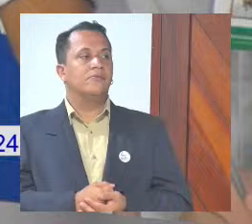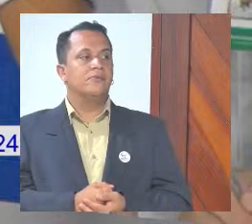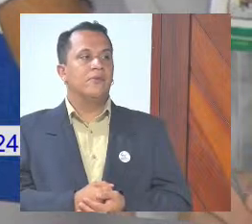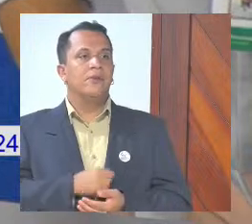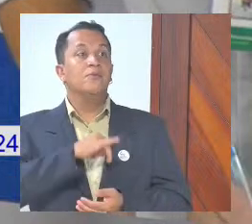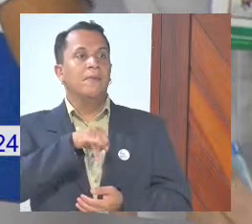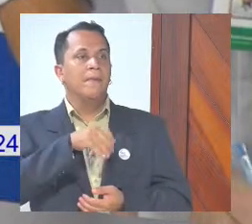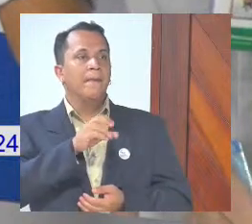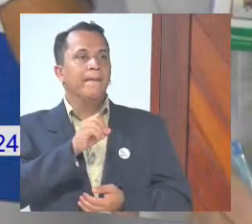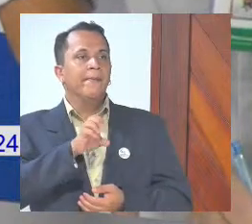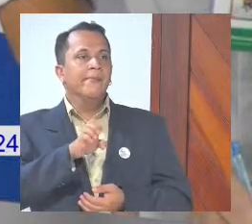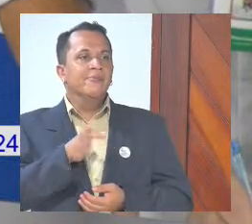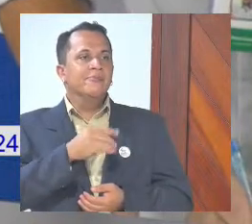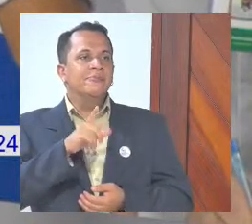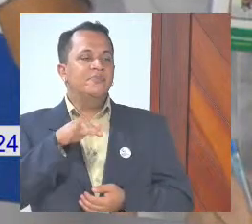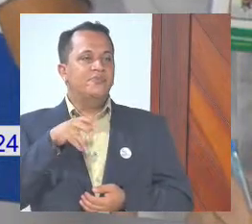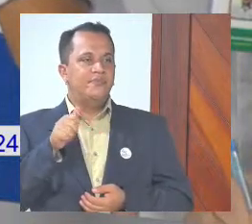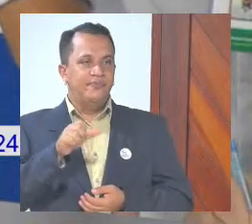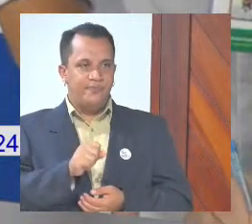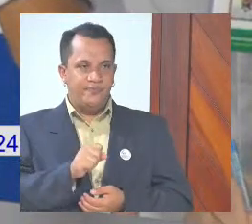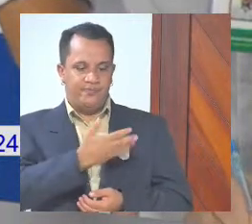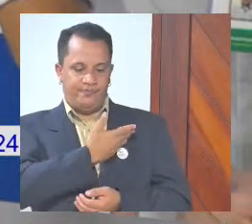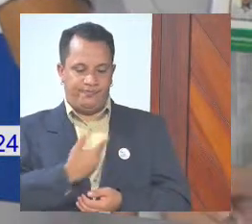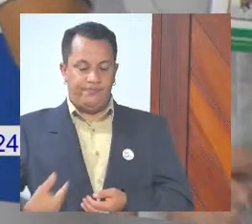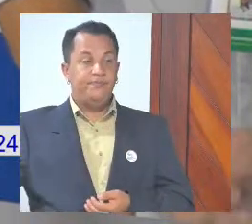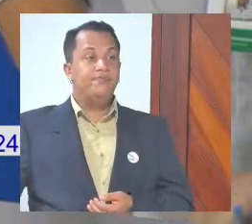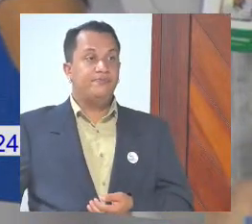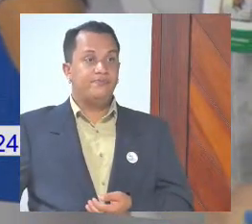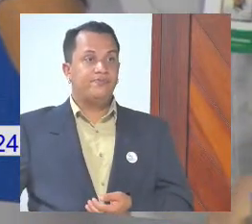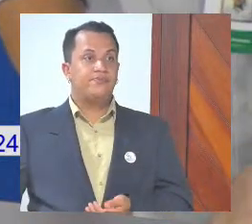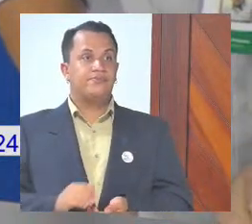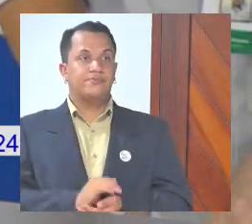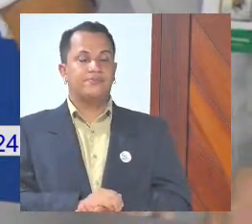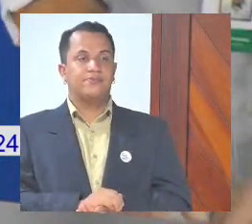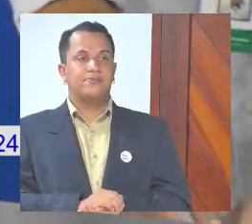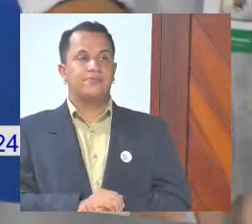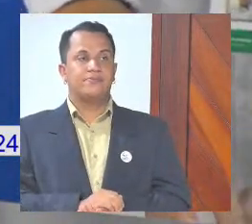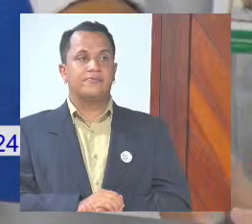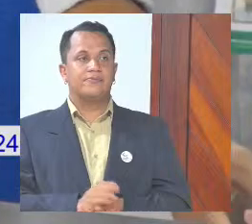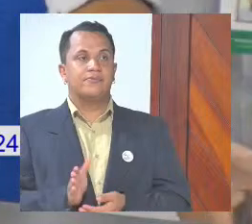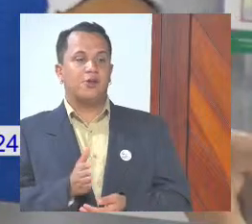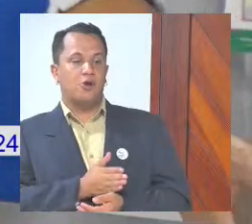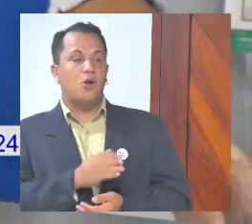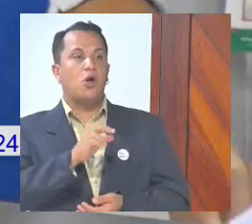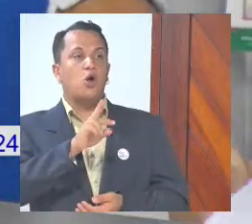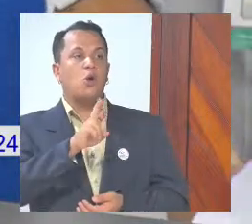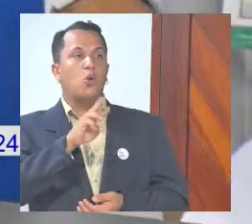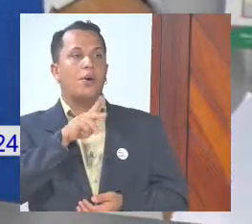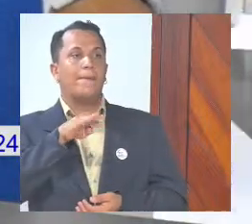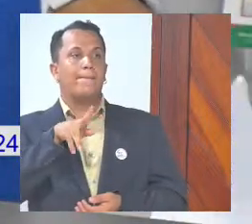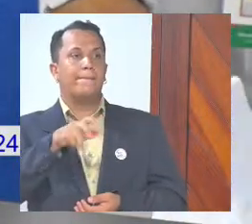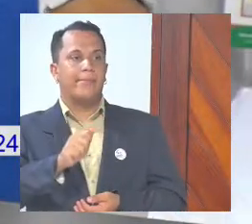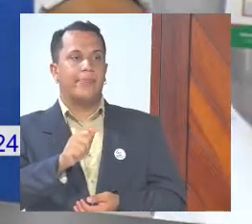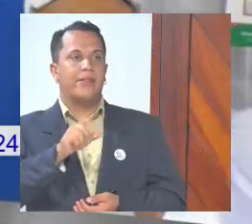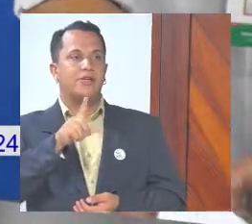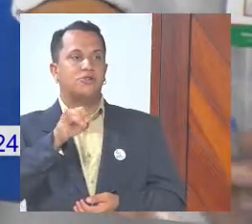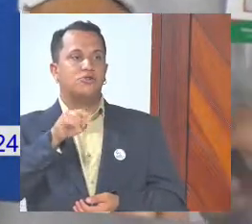José Lucas Pereira Fernandes, presidente, Rubemar de Jesus